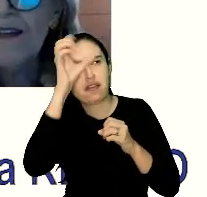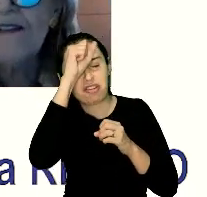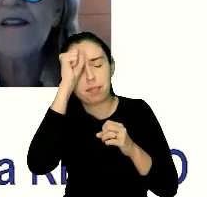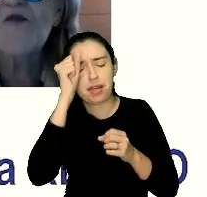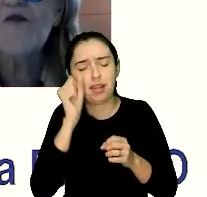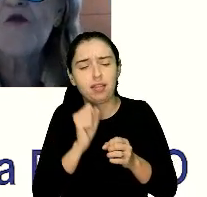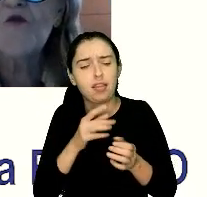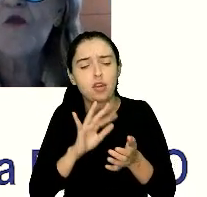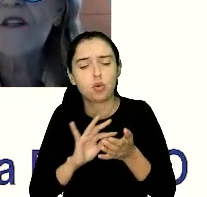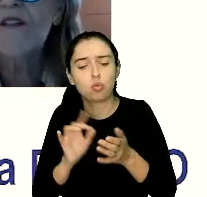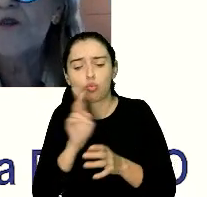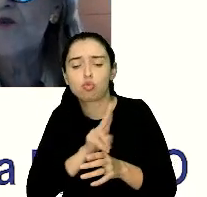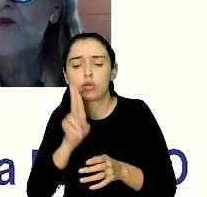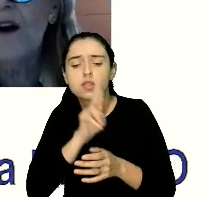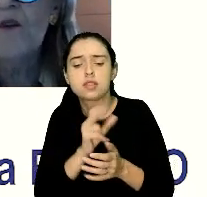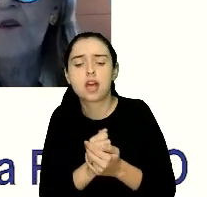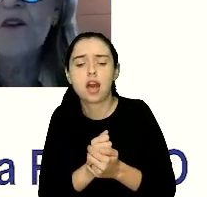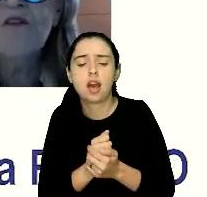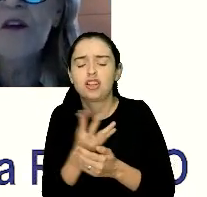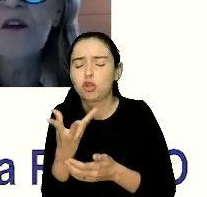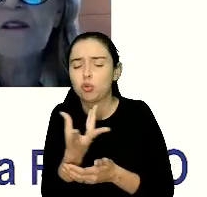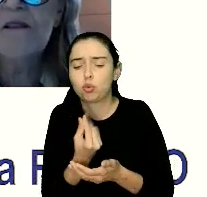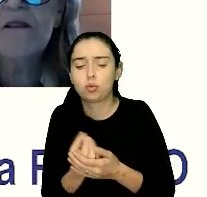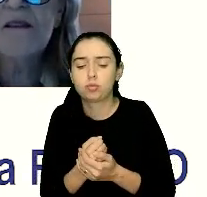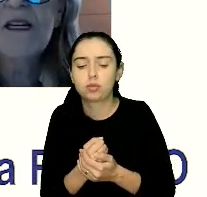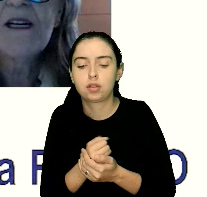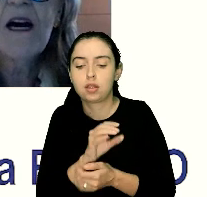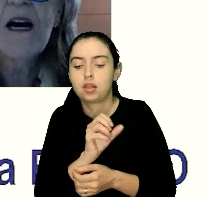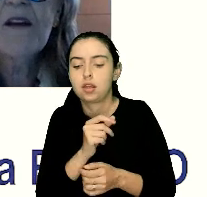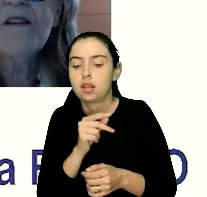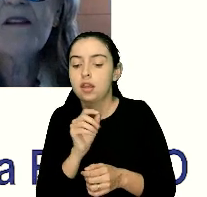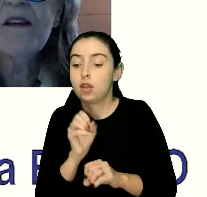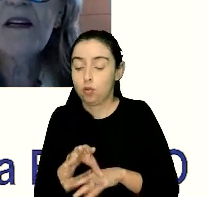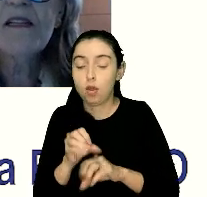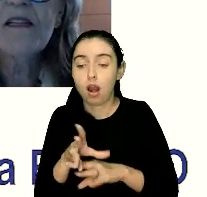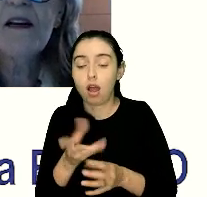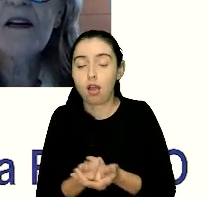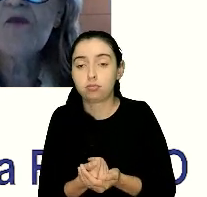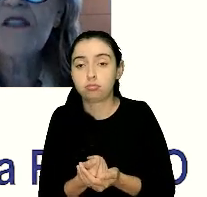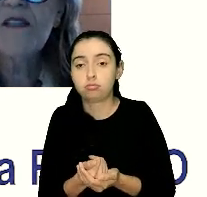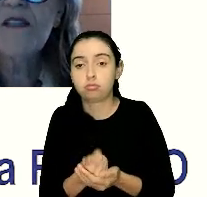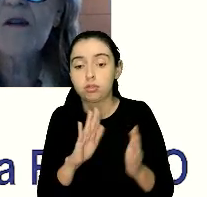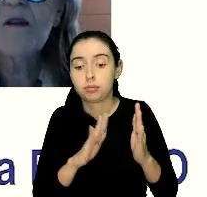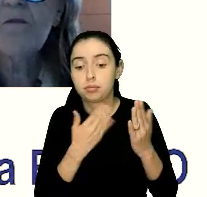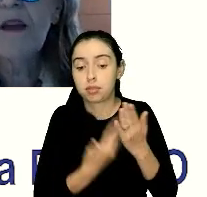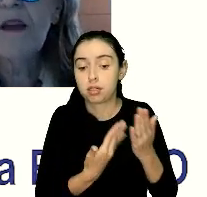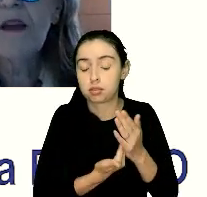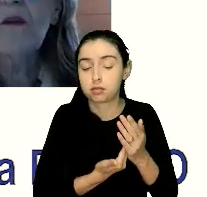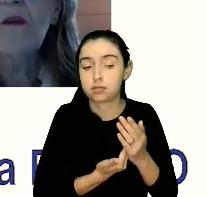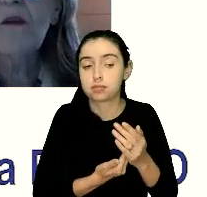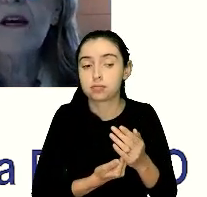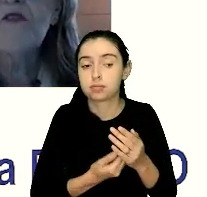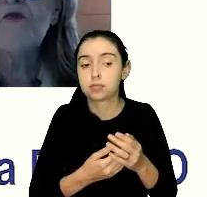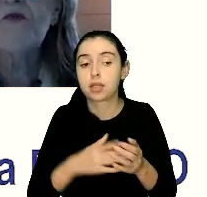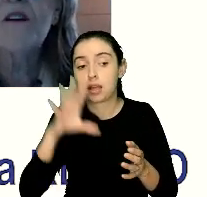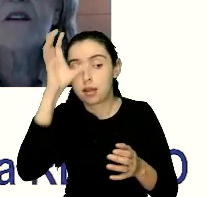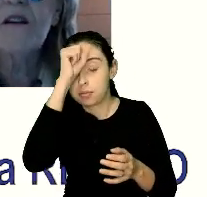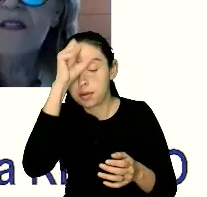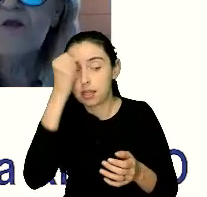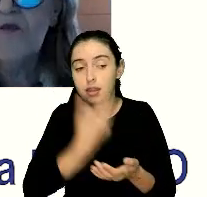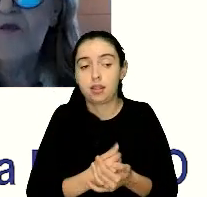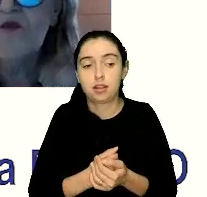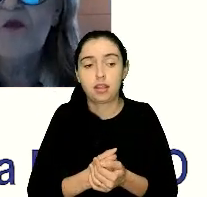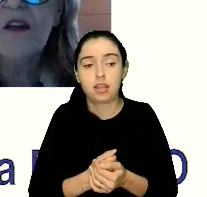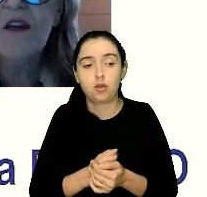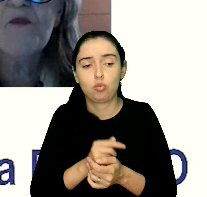mexer, né, nessas questões todas? Eu que dou aula tive que aprender a lidar com um sistema bem complexo,